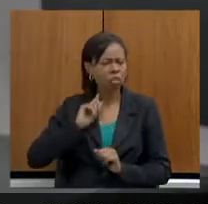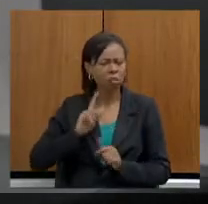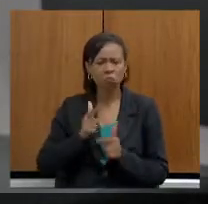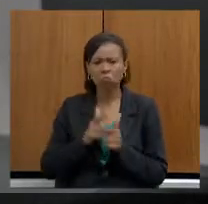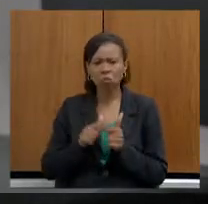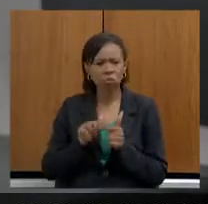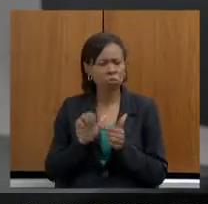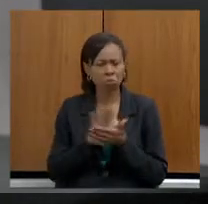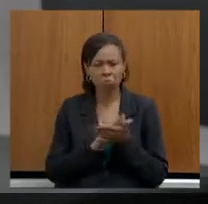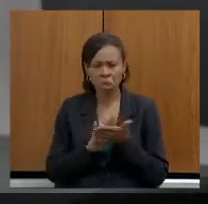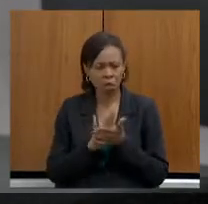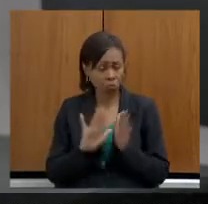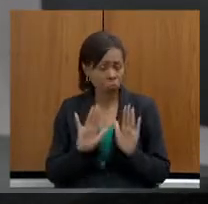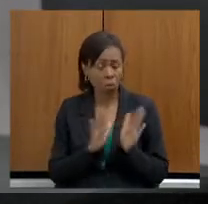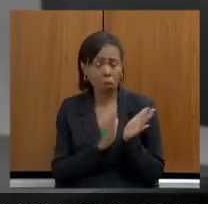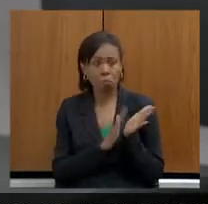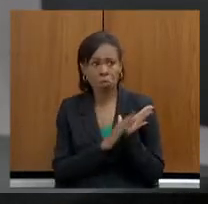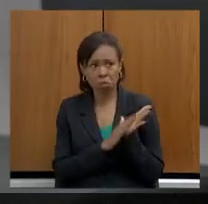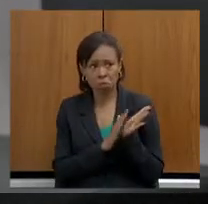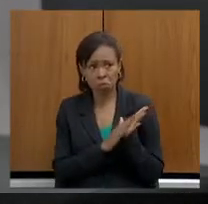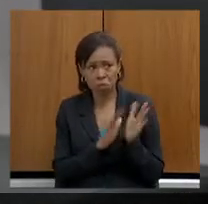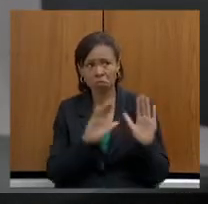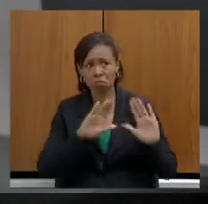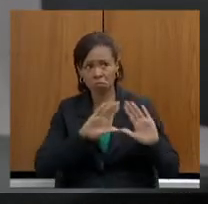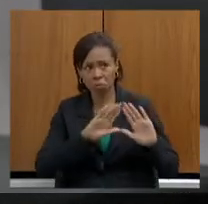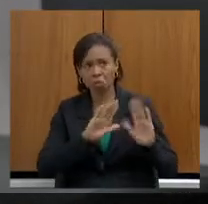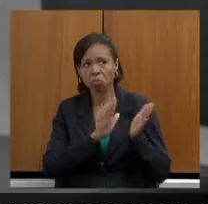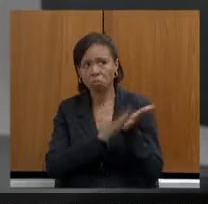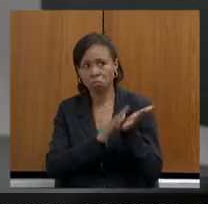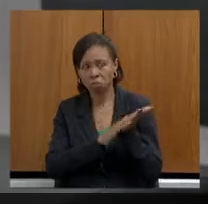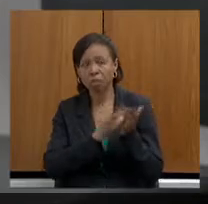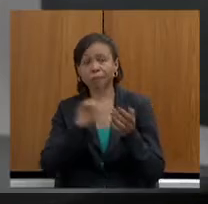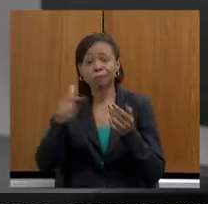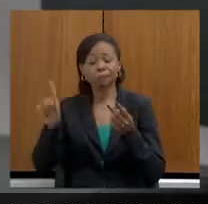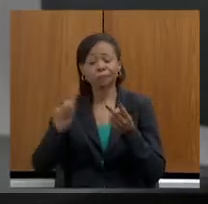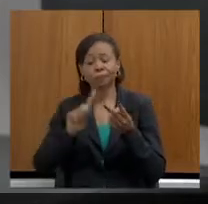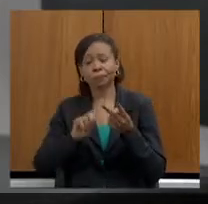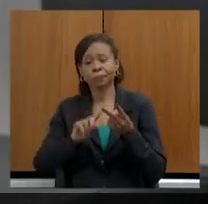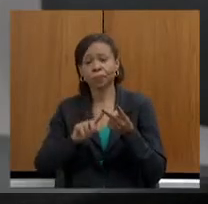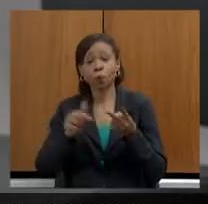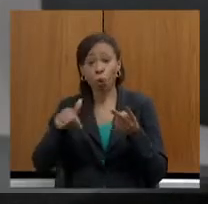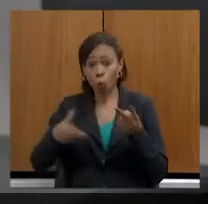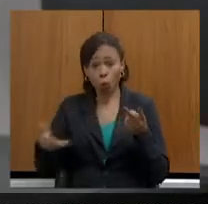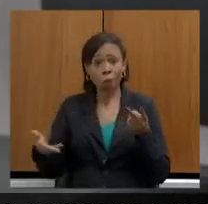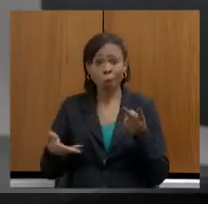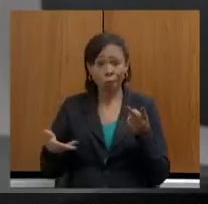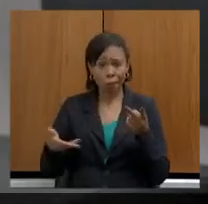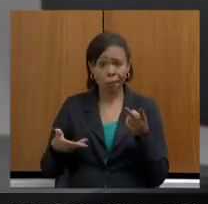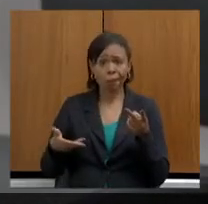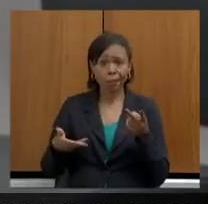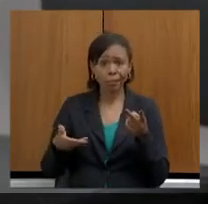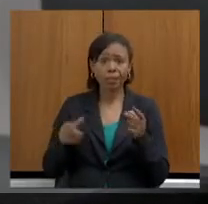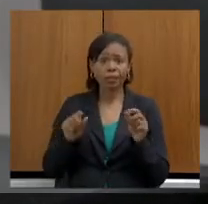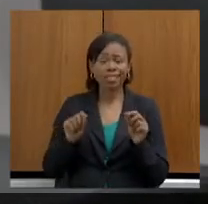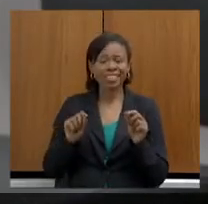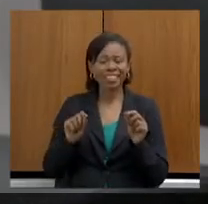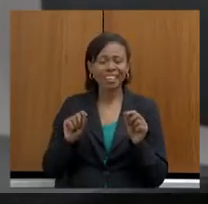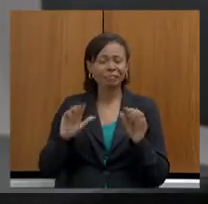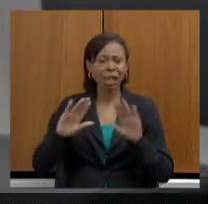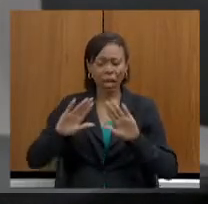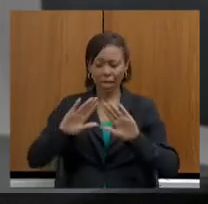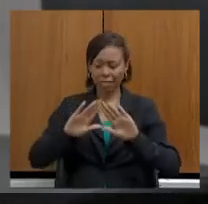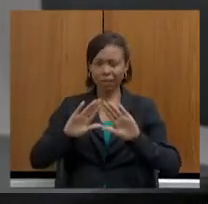parabeniza a gente teve algo que foi mais contundente hoje Assembleia contar Ana